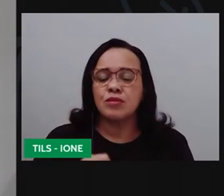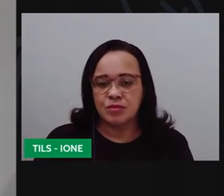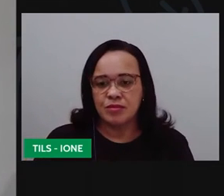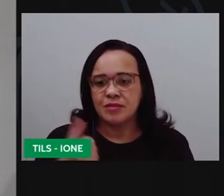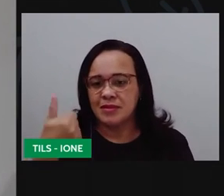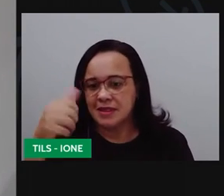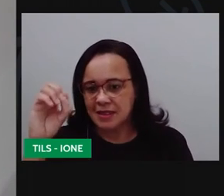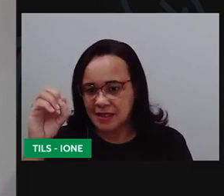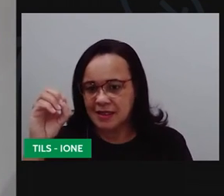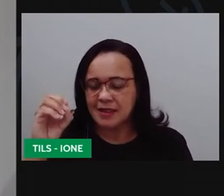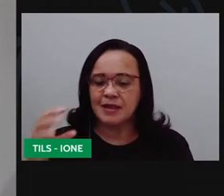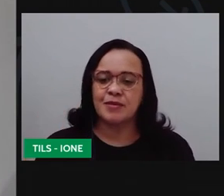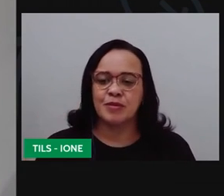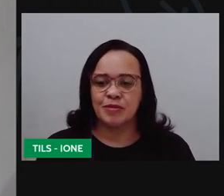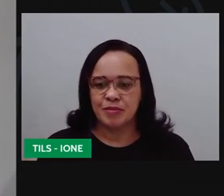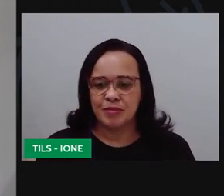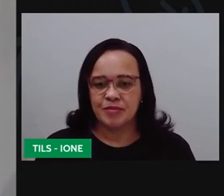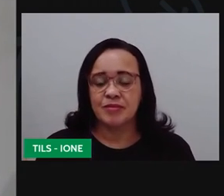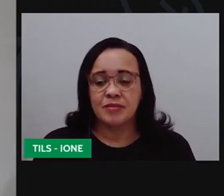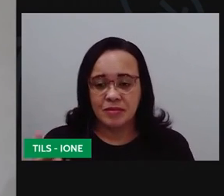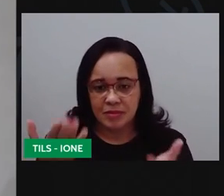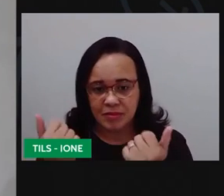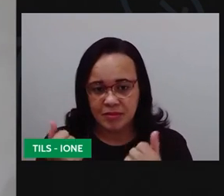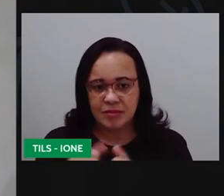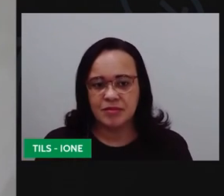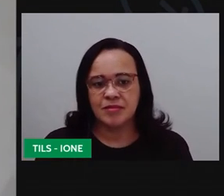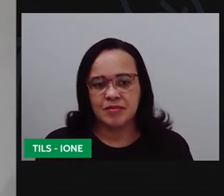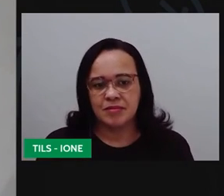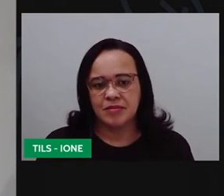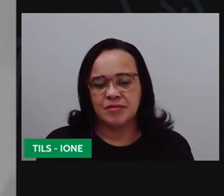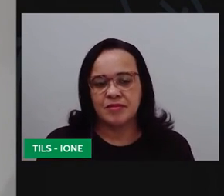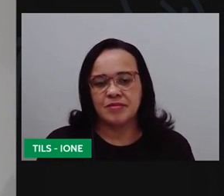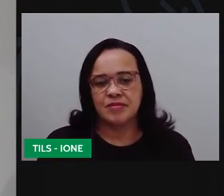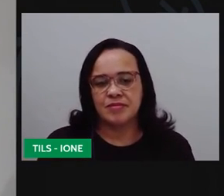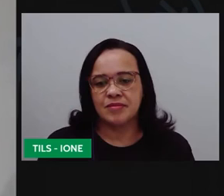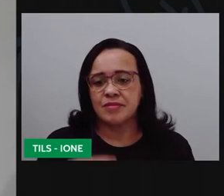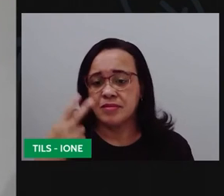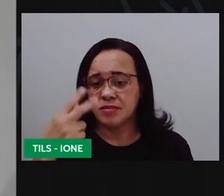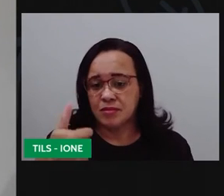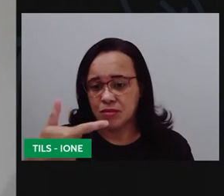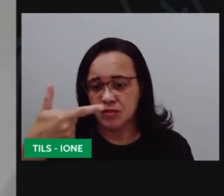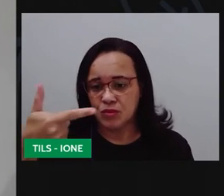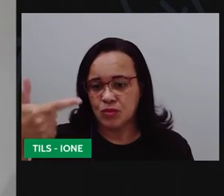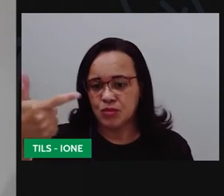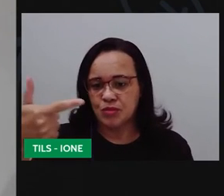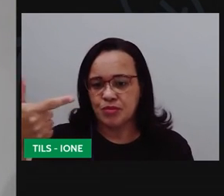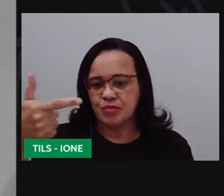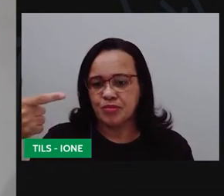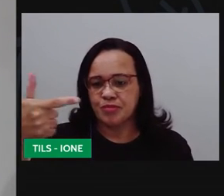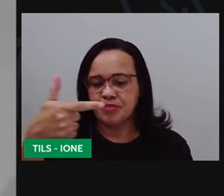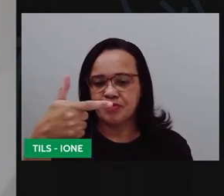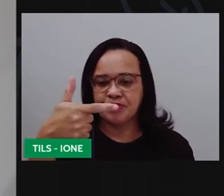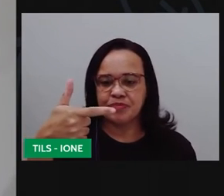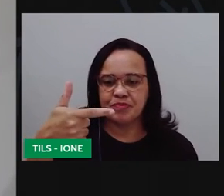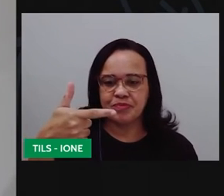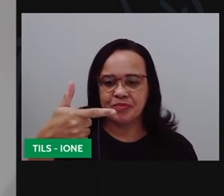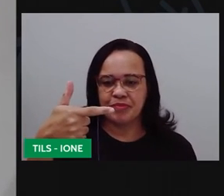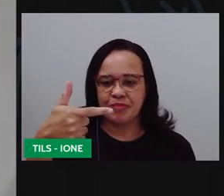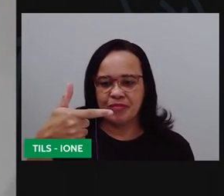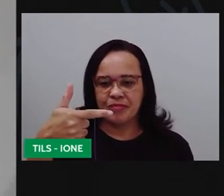da até cena certo então vamos lá aqui eu tenho que duas ou canetinha colorida